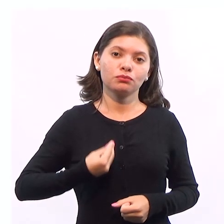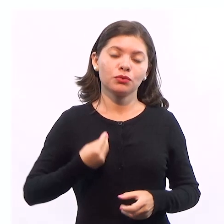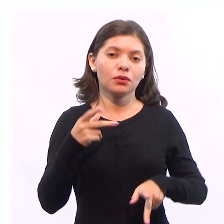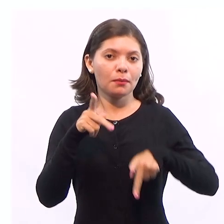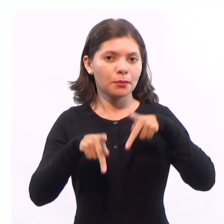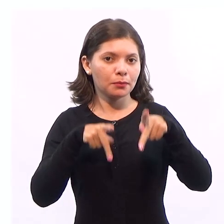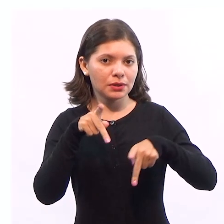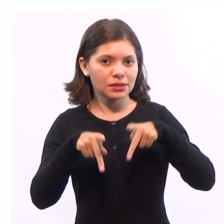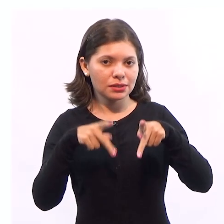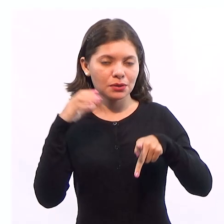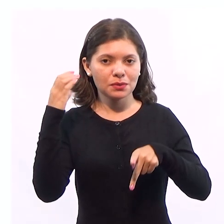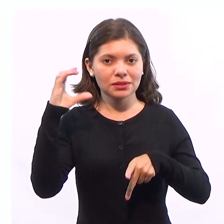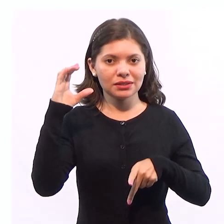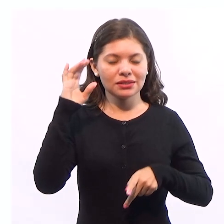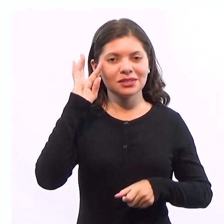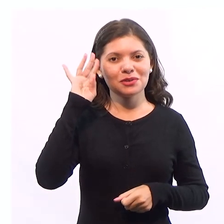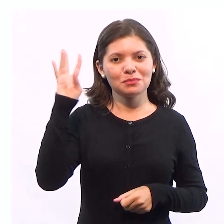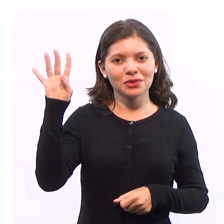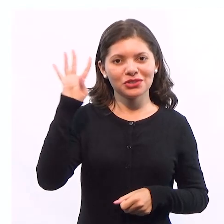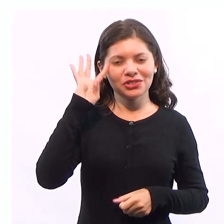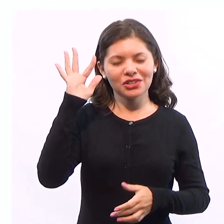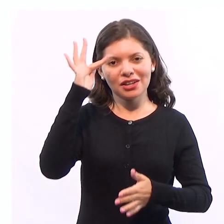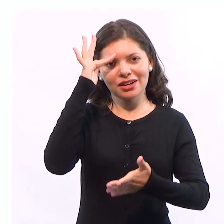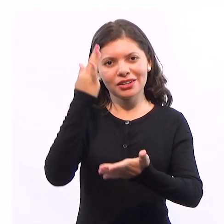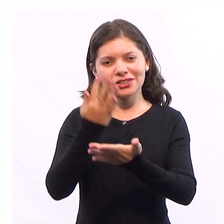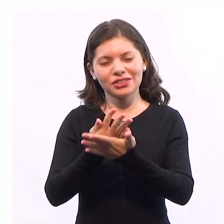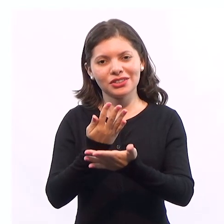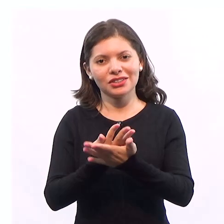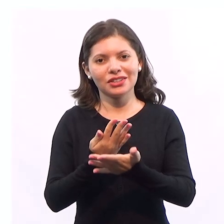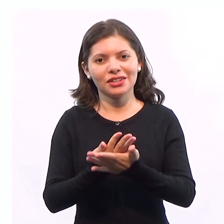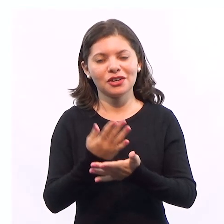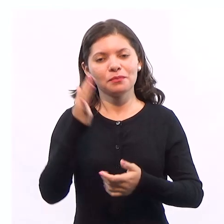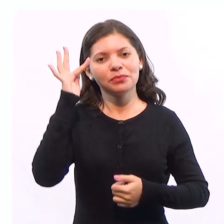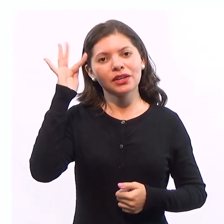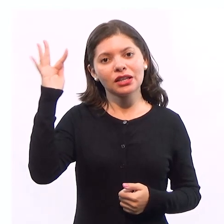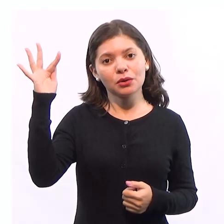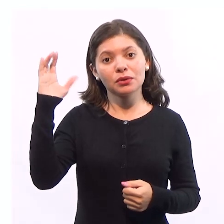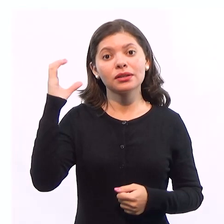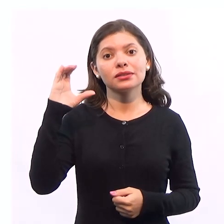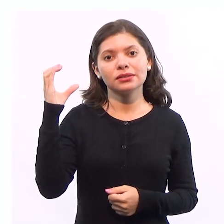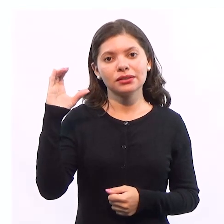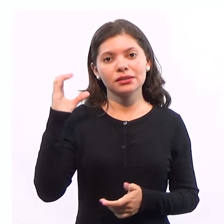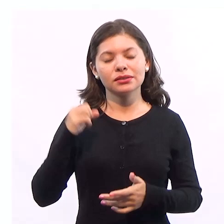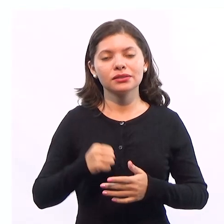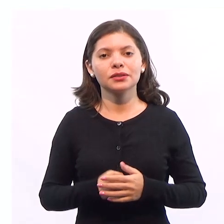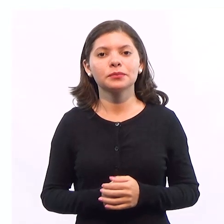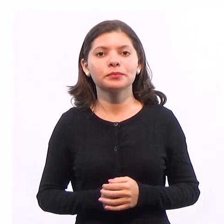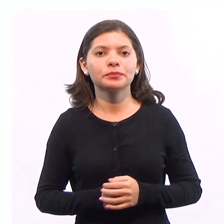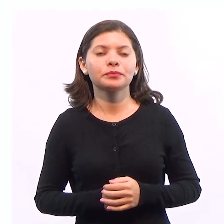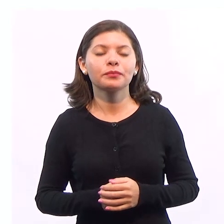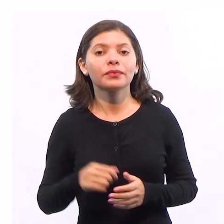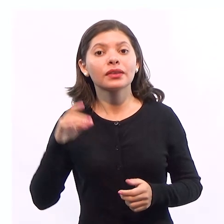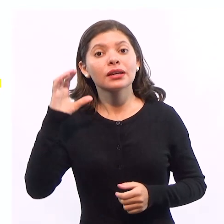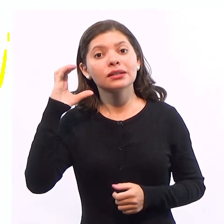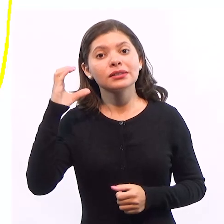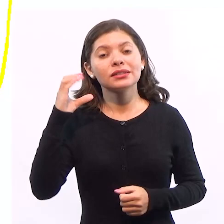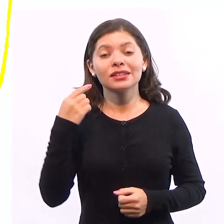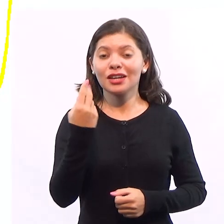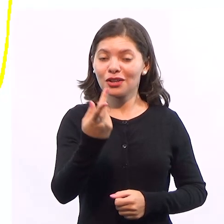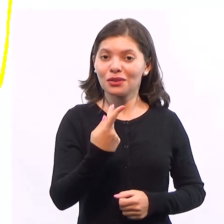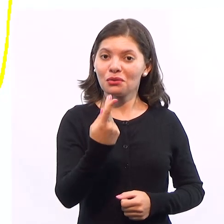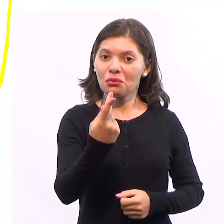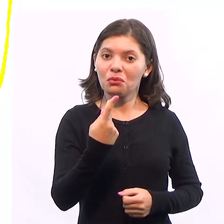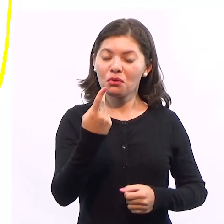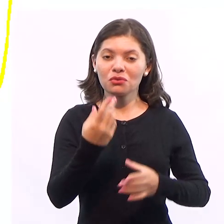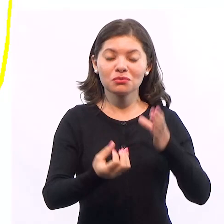inteiro. Ao longo, né, de toda a nossa humanidade, aí a ciência imagina, né, acredita, isso aqui ó, é a teoria